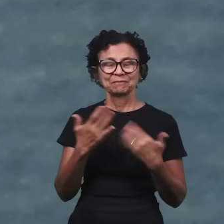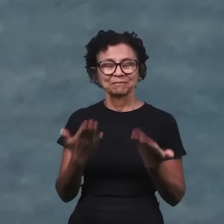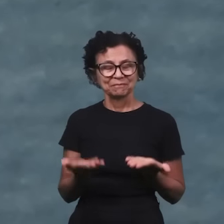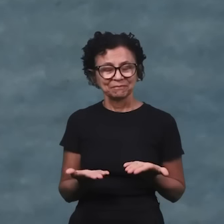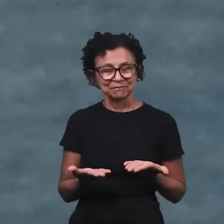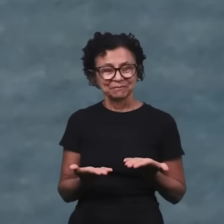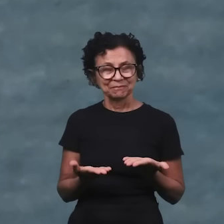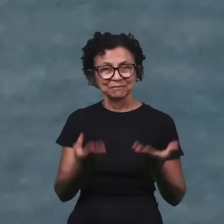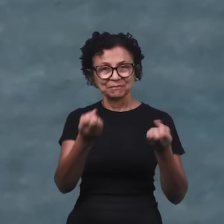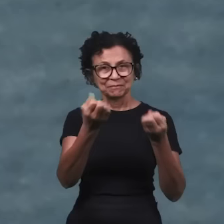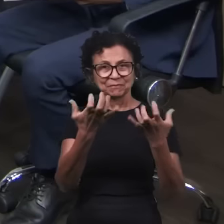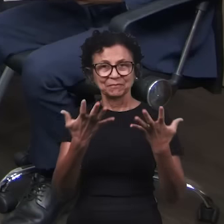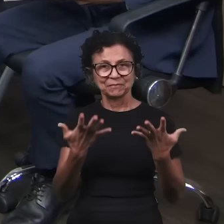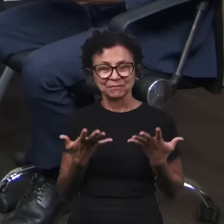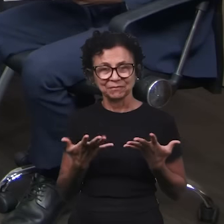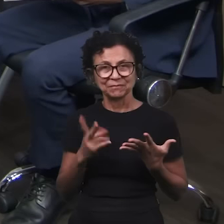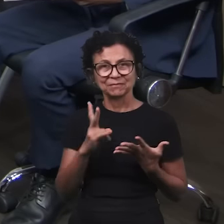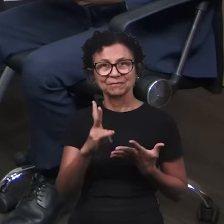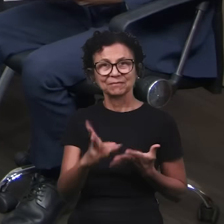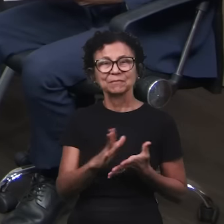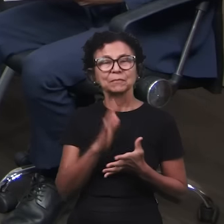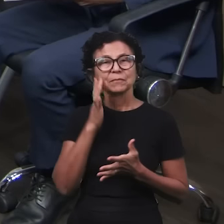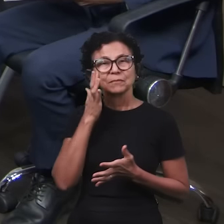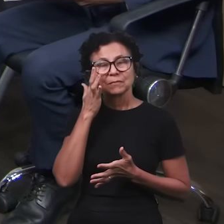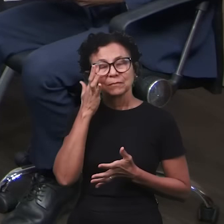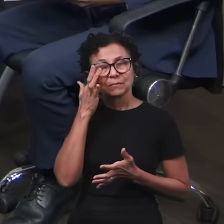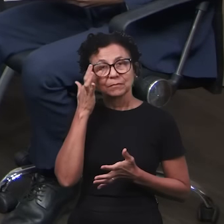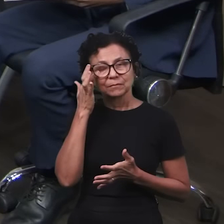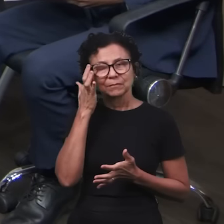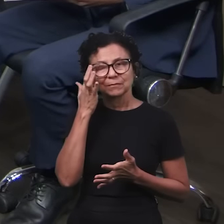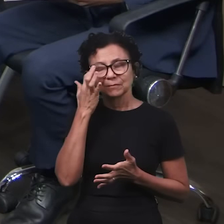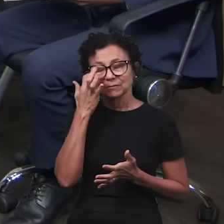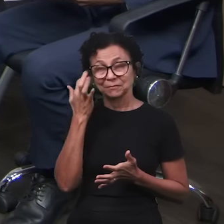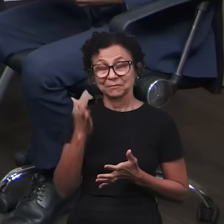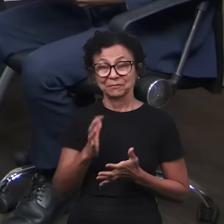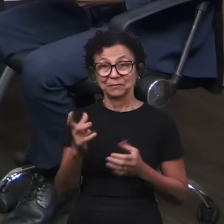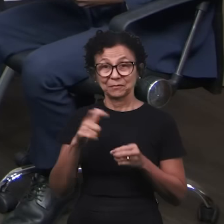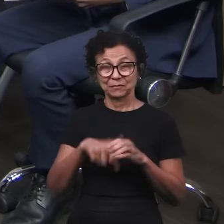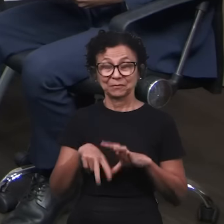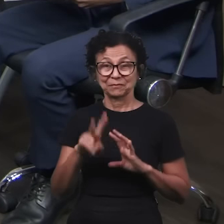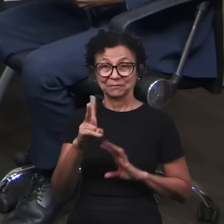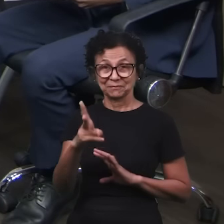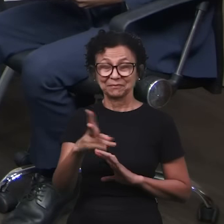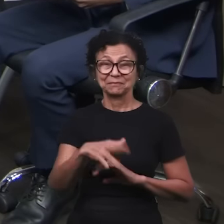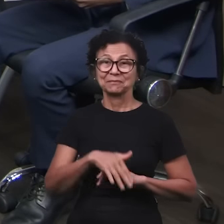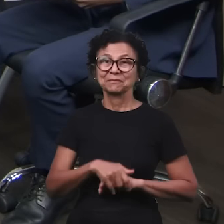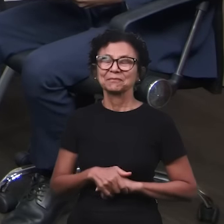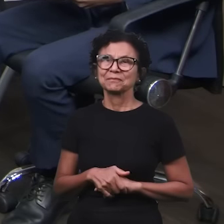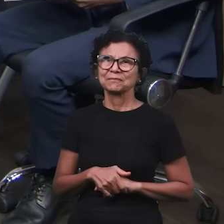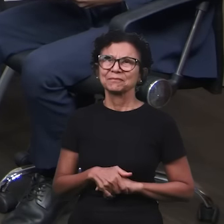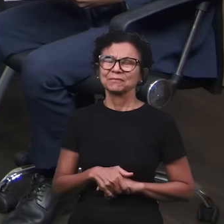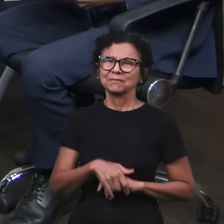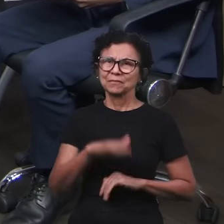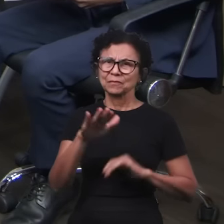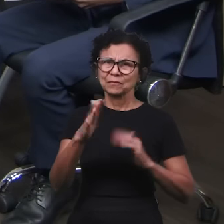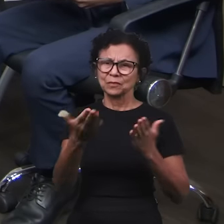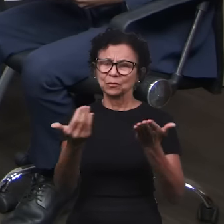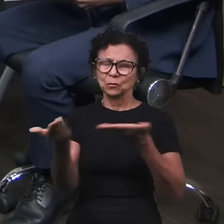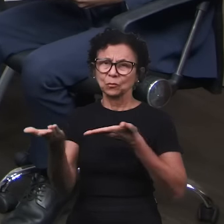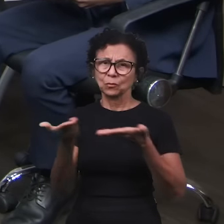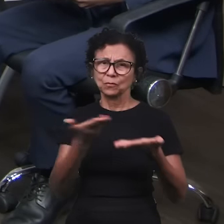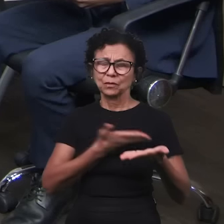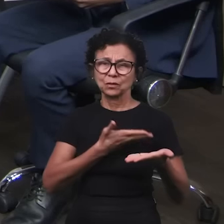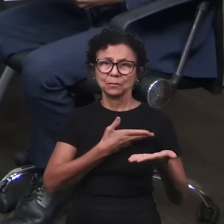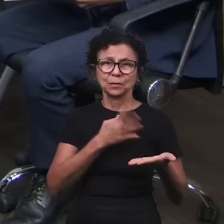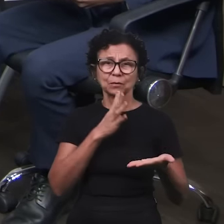queridos jovens, sejam sempre bem-vindos, né? É uma coisa que a gente sempre diz, a casa é de vocês, voltem sempre que quiserem, tragam amigos, venham